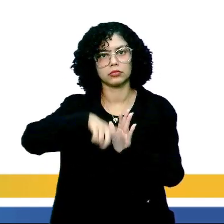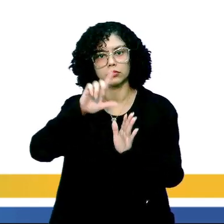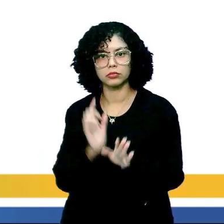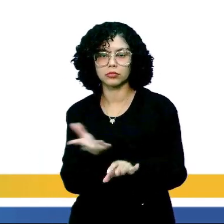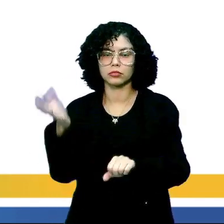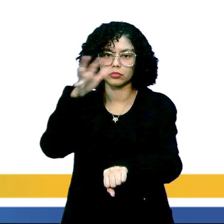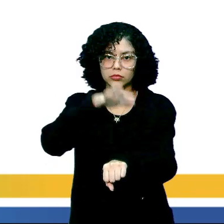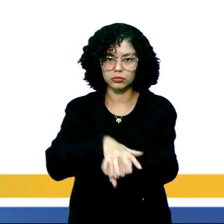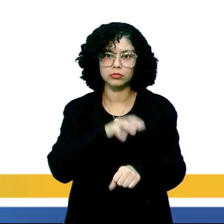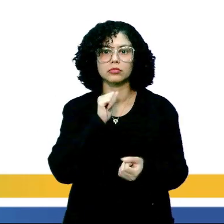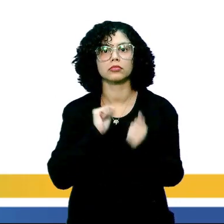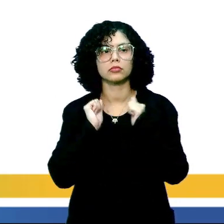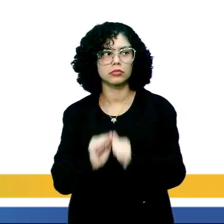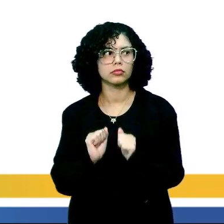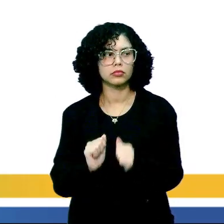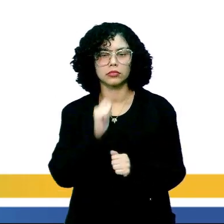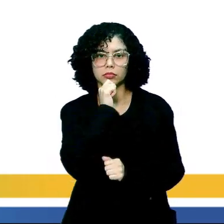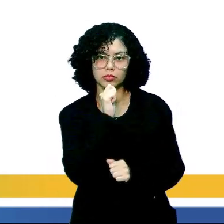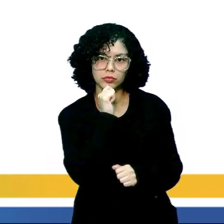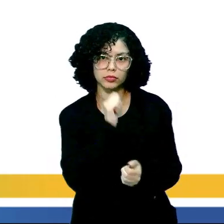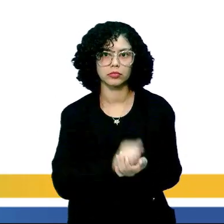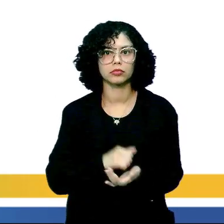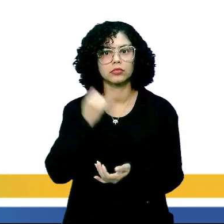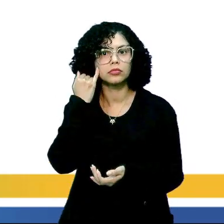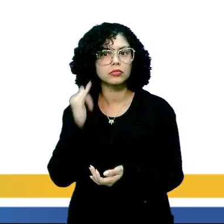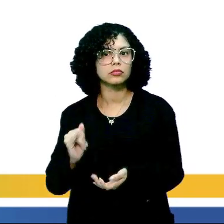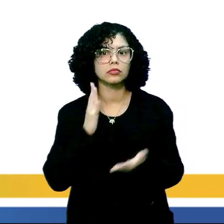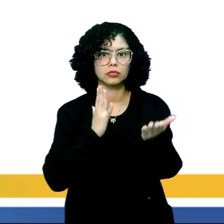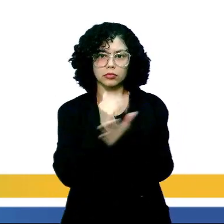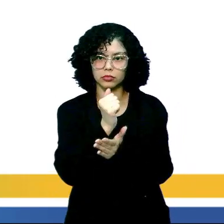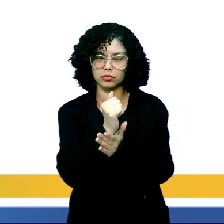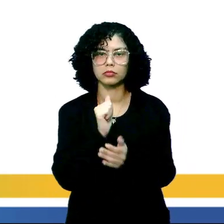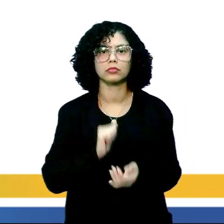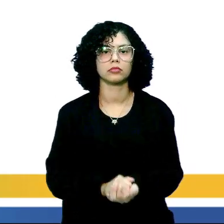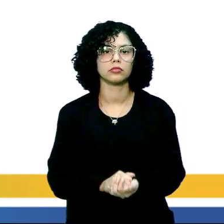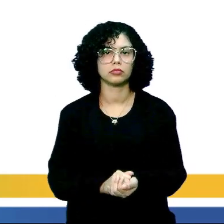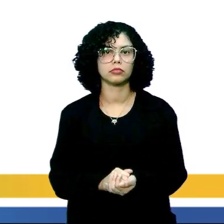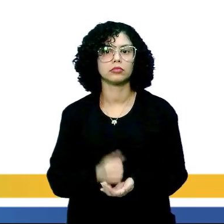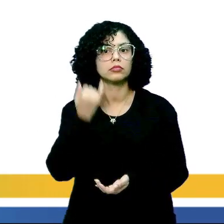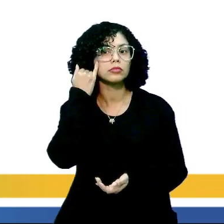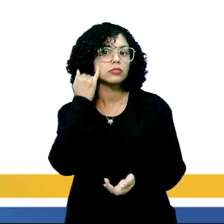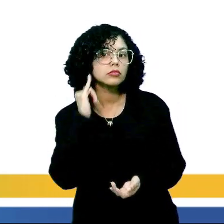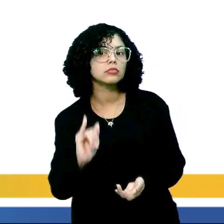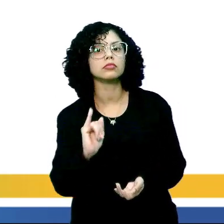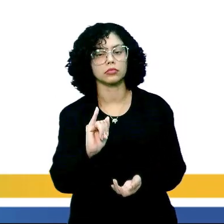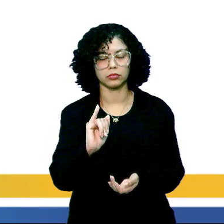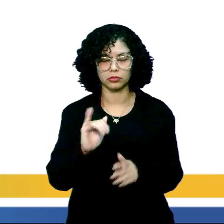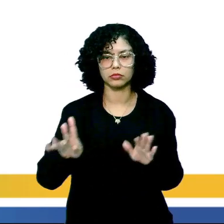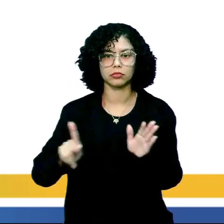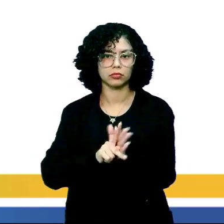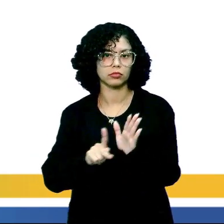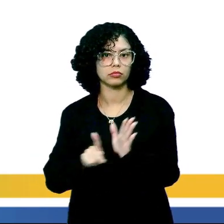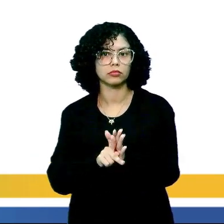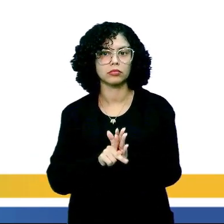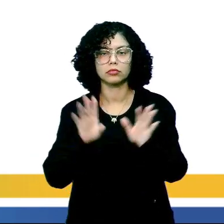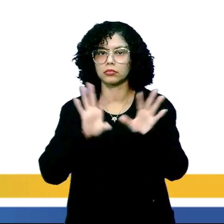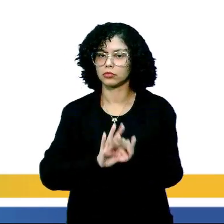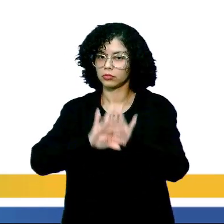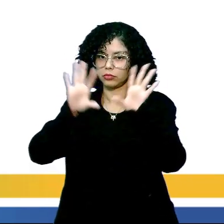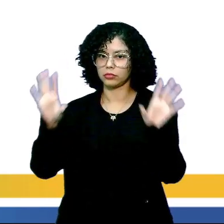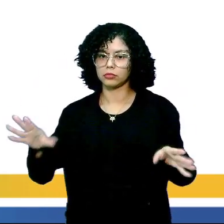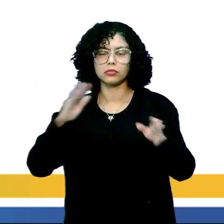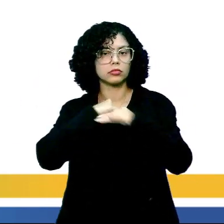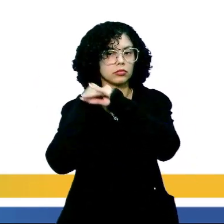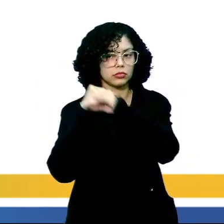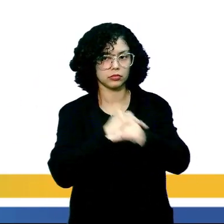colônia, né, possa-se ter as ideias de independência. Então, essas ideias iluministas, que são ideias de liberdade,